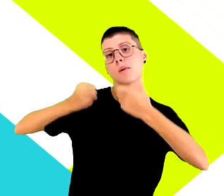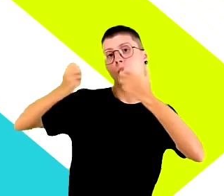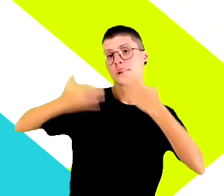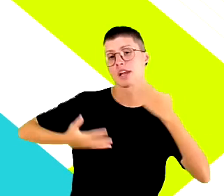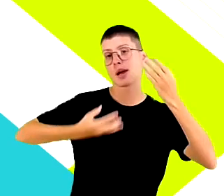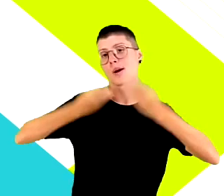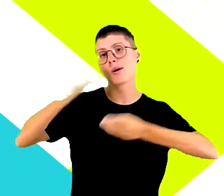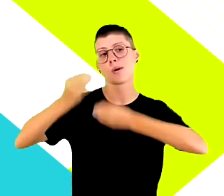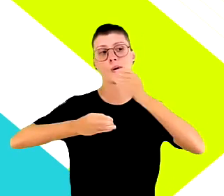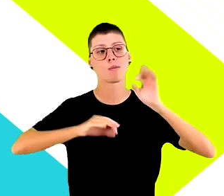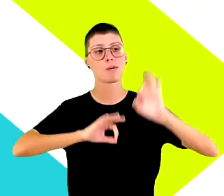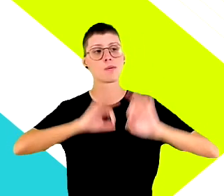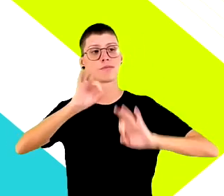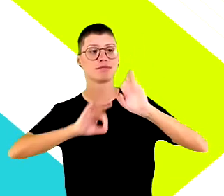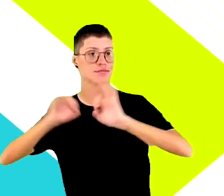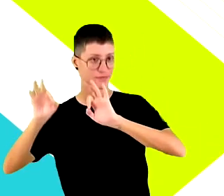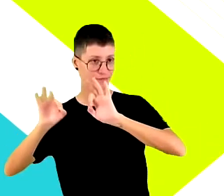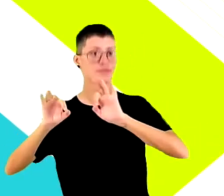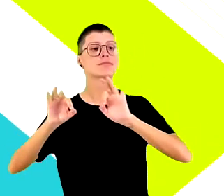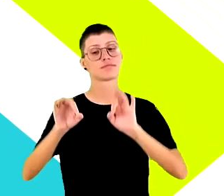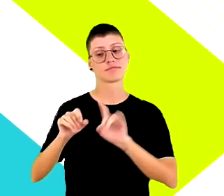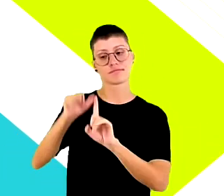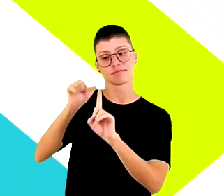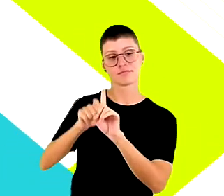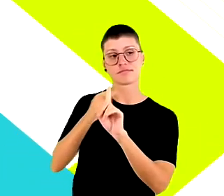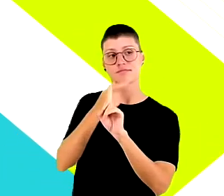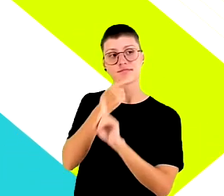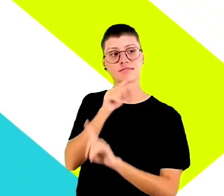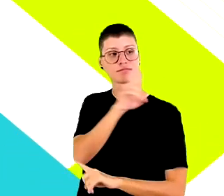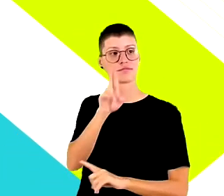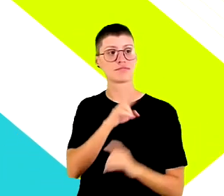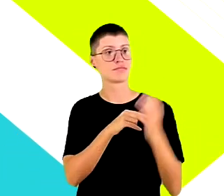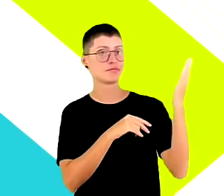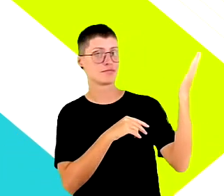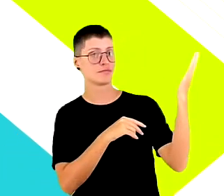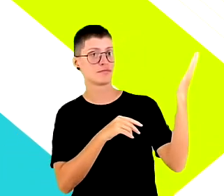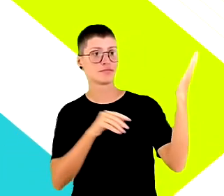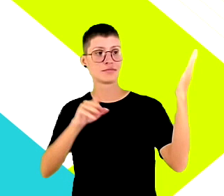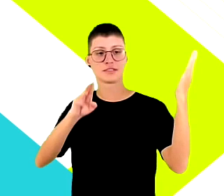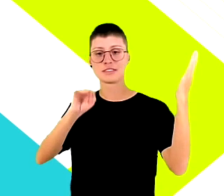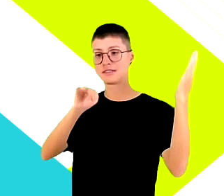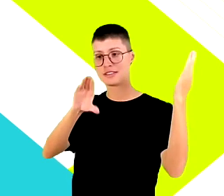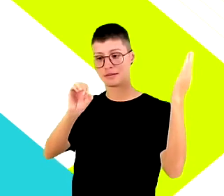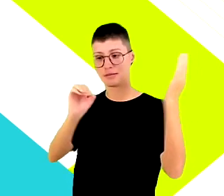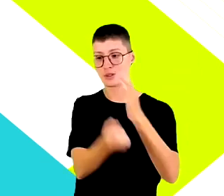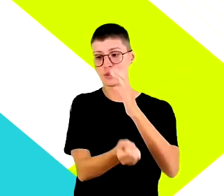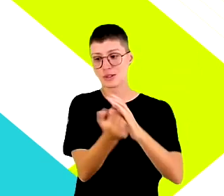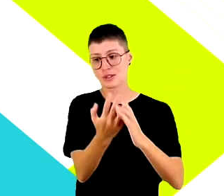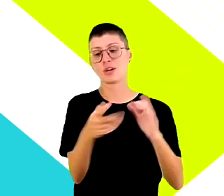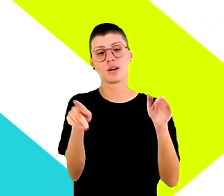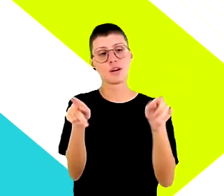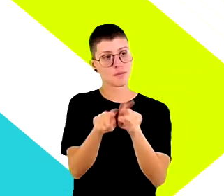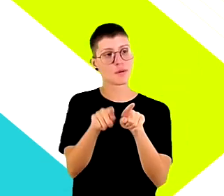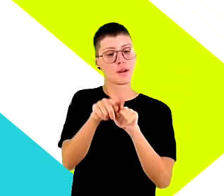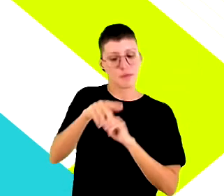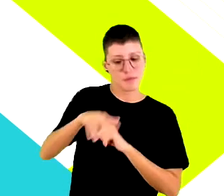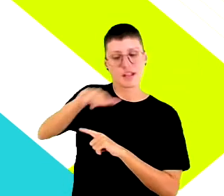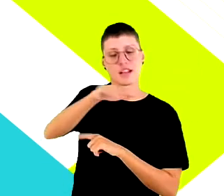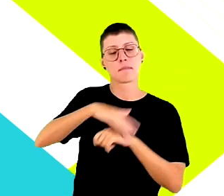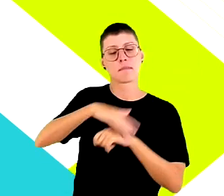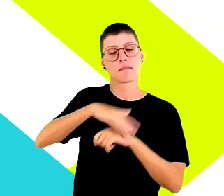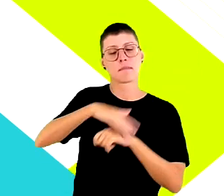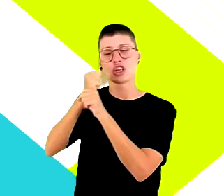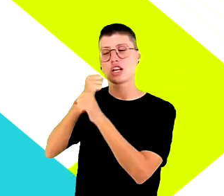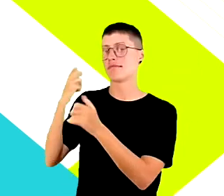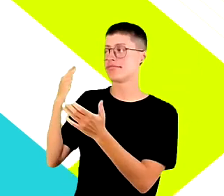isso. O Fabrício e a Aline, que são os dois fundadores. Fabrício vem do mercado financeiro, com mais de 20 anos aí de experiência nesse